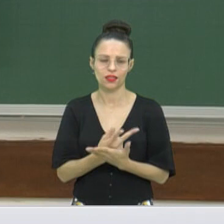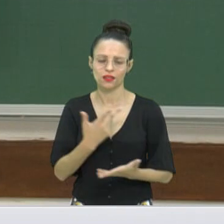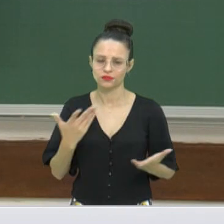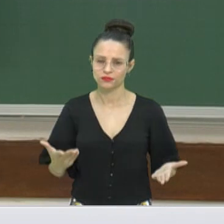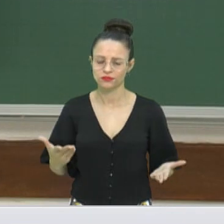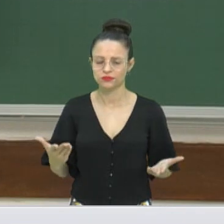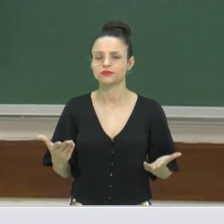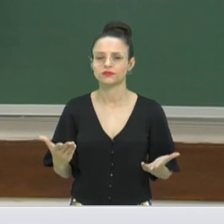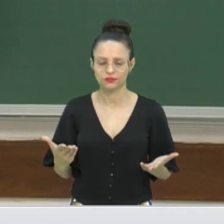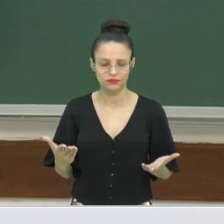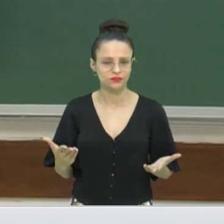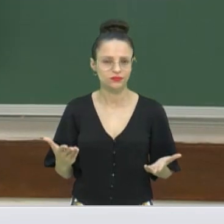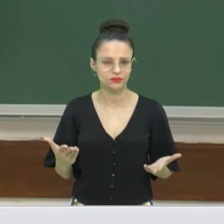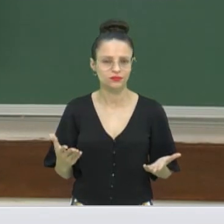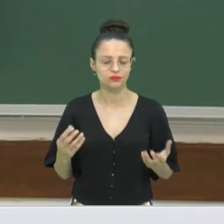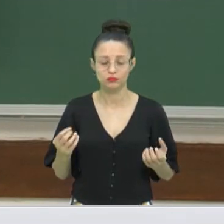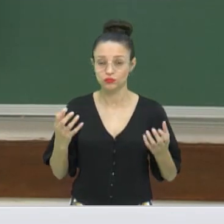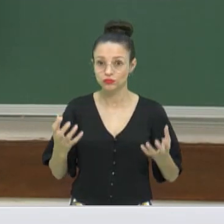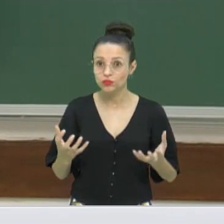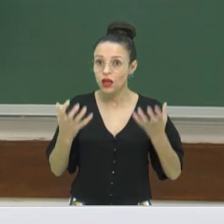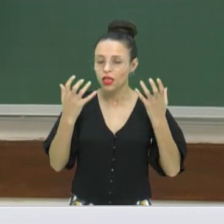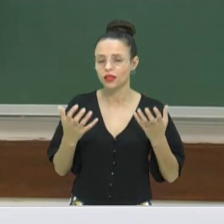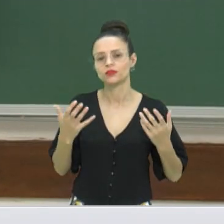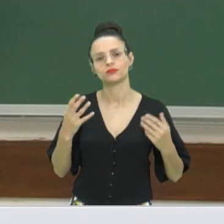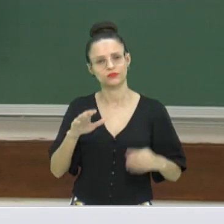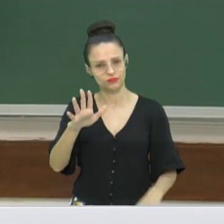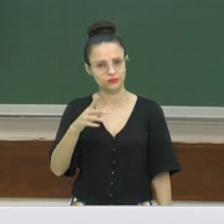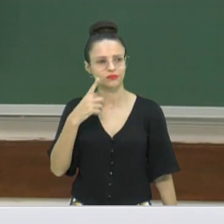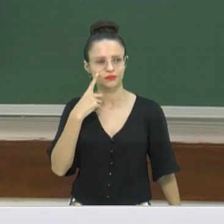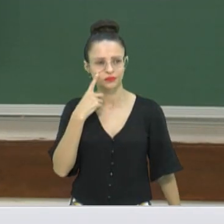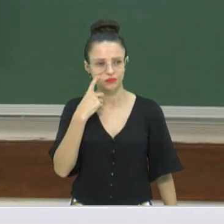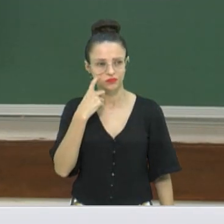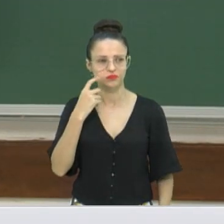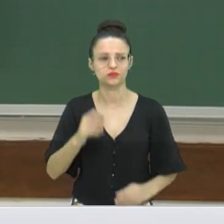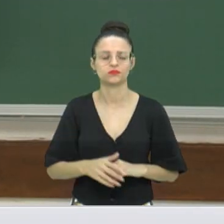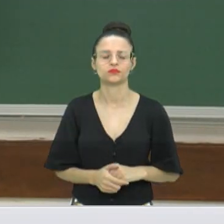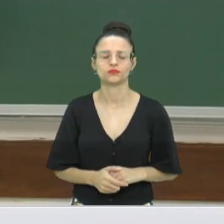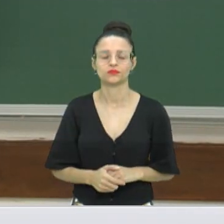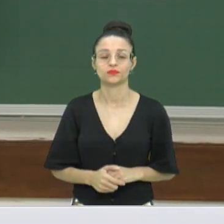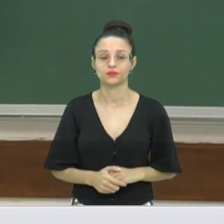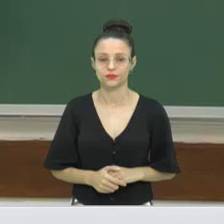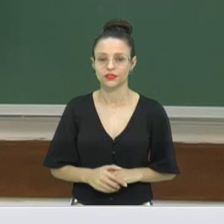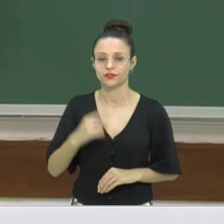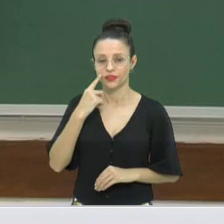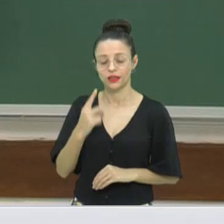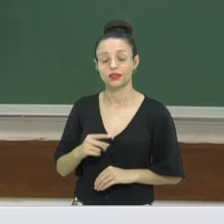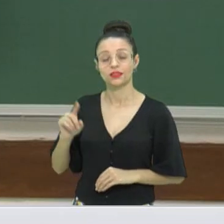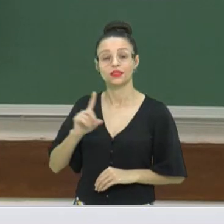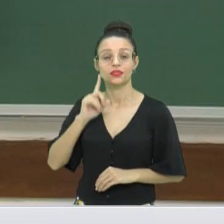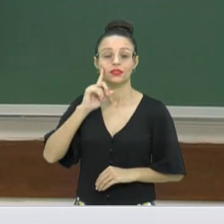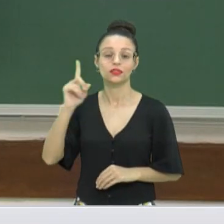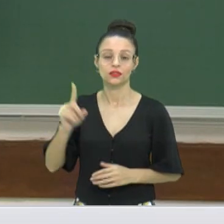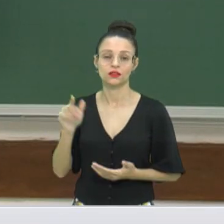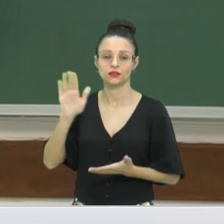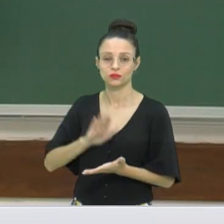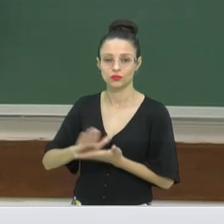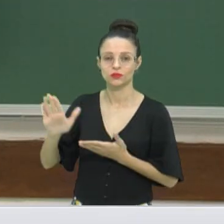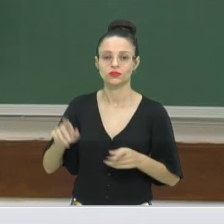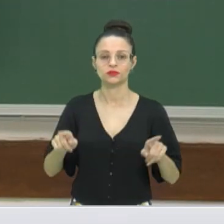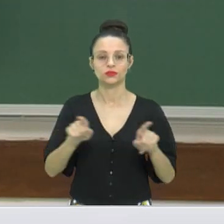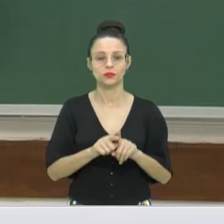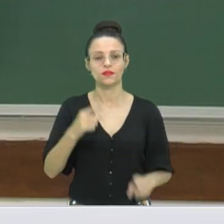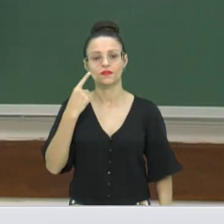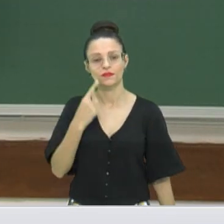sensacionalistas, chama muito a sua atenção? Fique esperto. Verificar a data da publicação, conferir